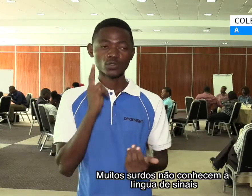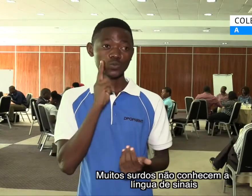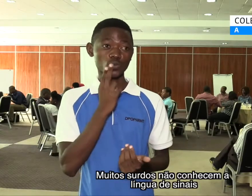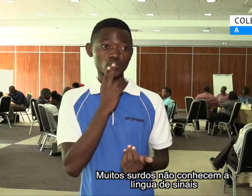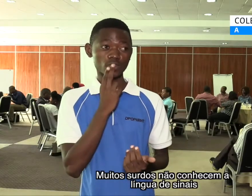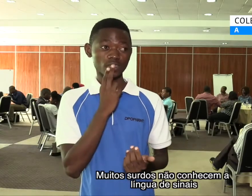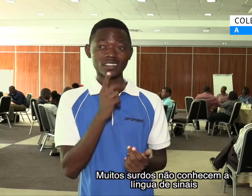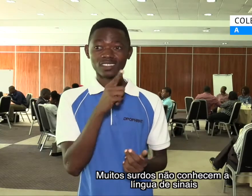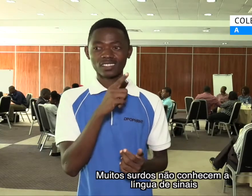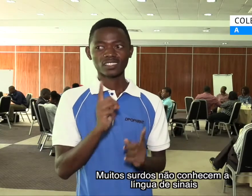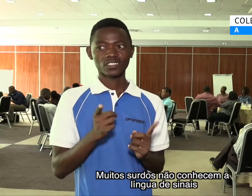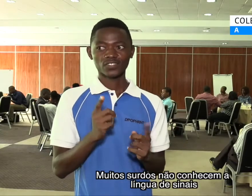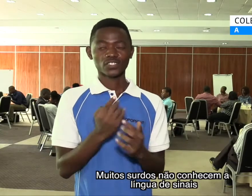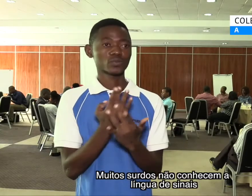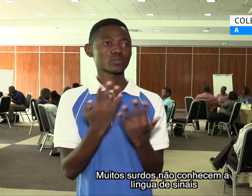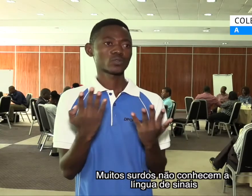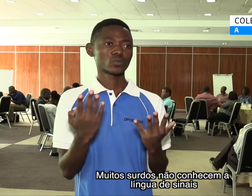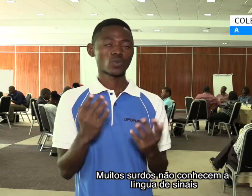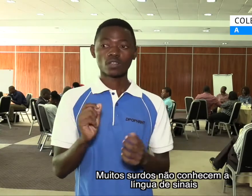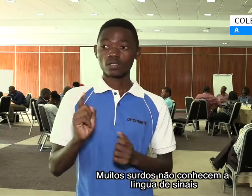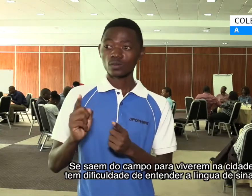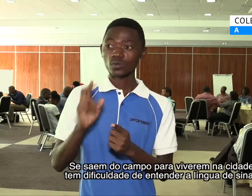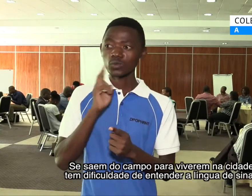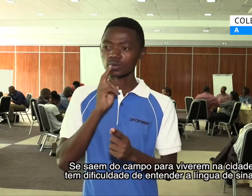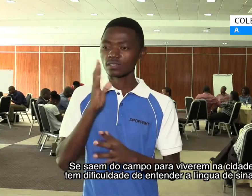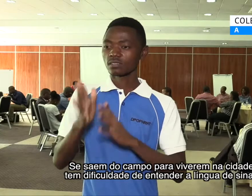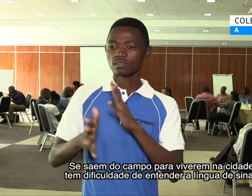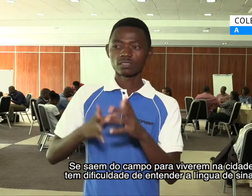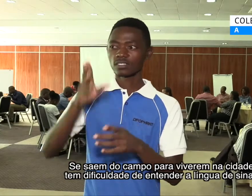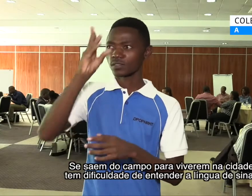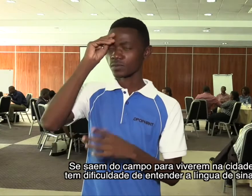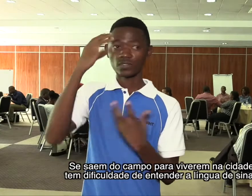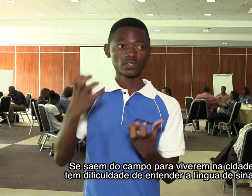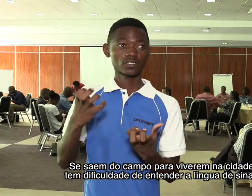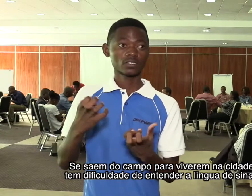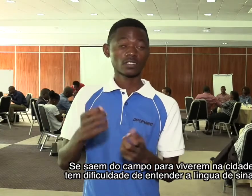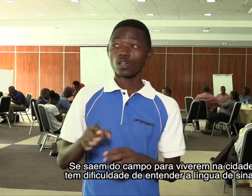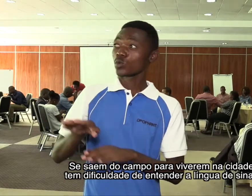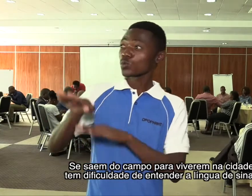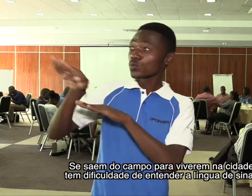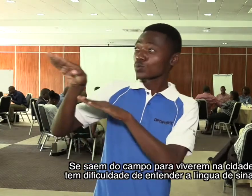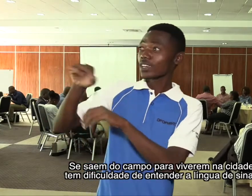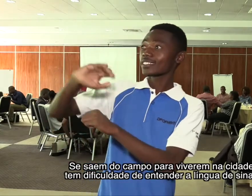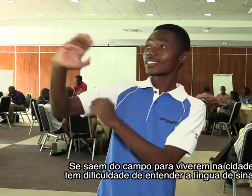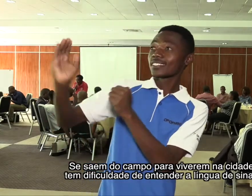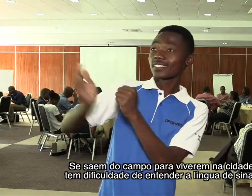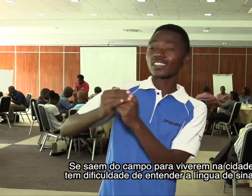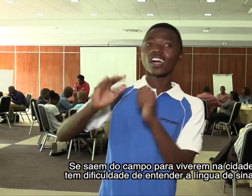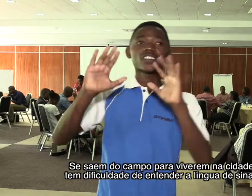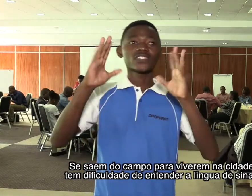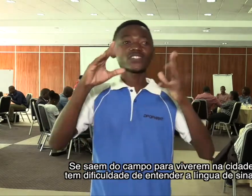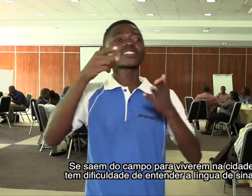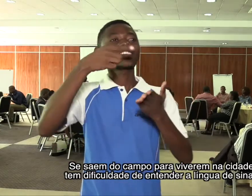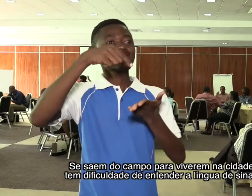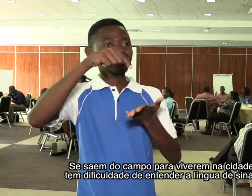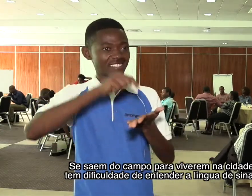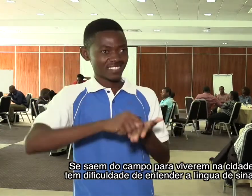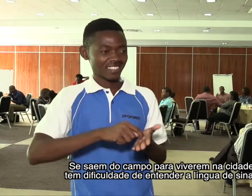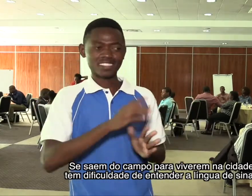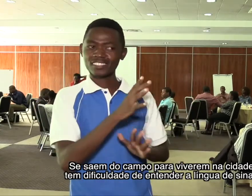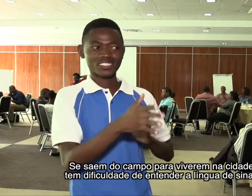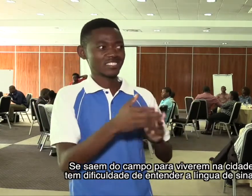Muitos surdos não conhecem a língua de sinais. Se saem do campo para viver na cidade, têm dificuldades